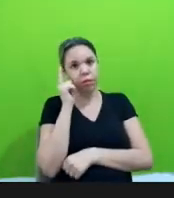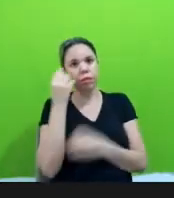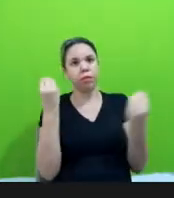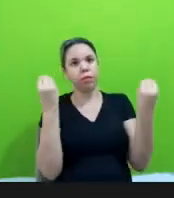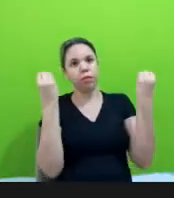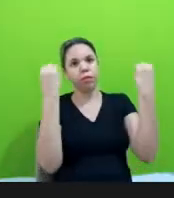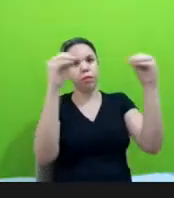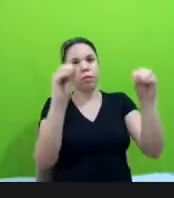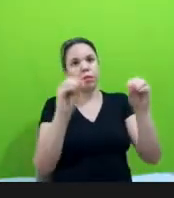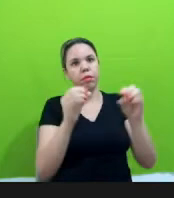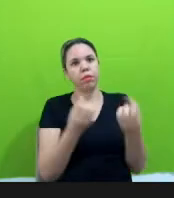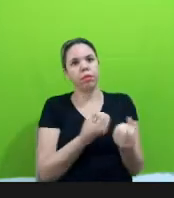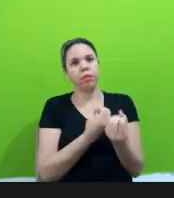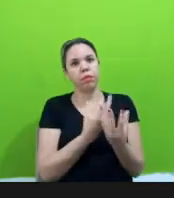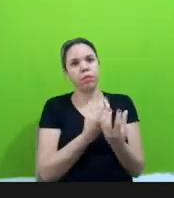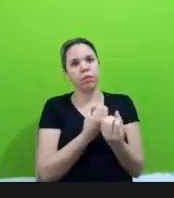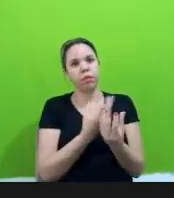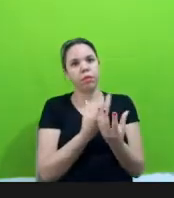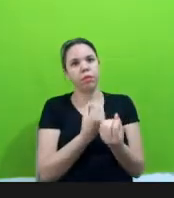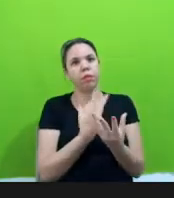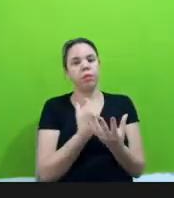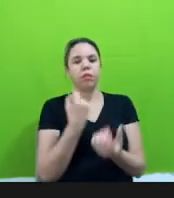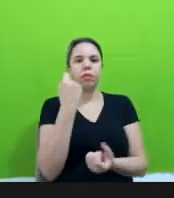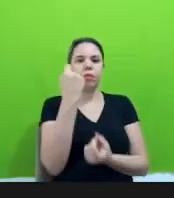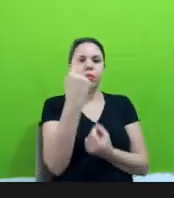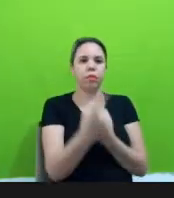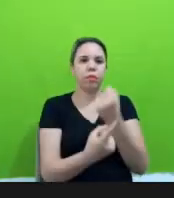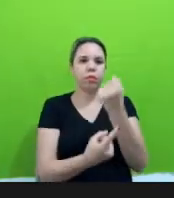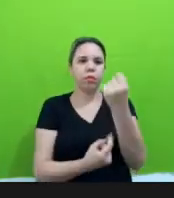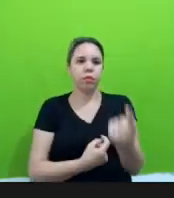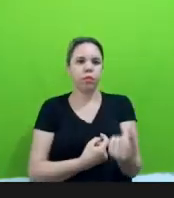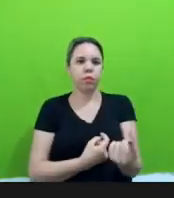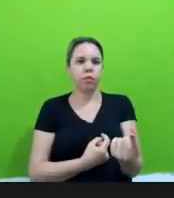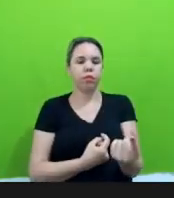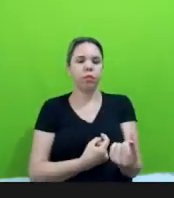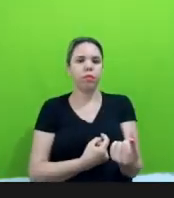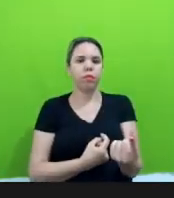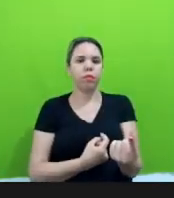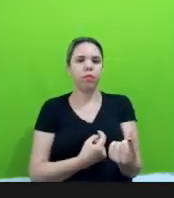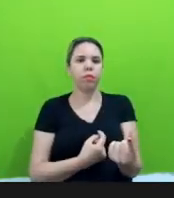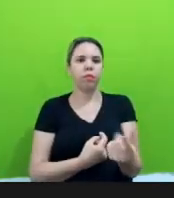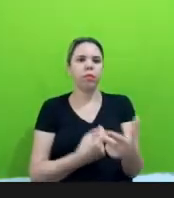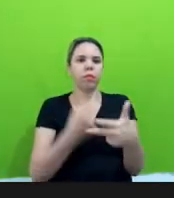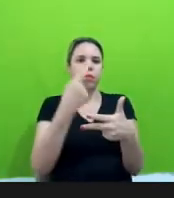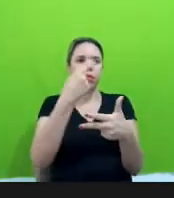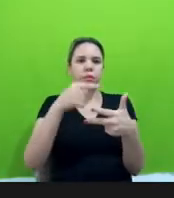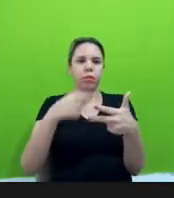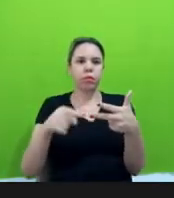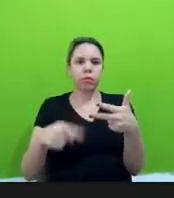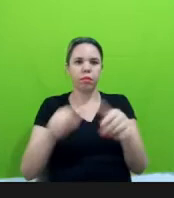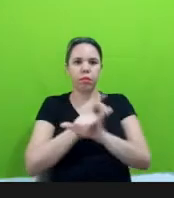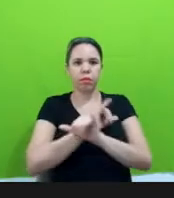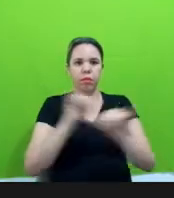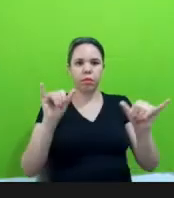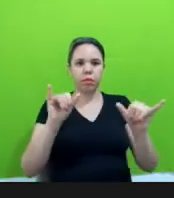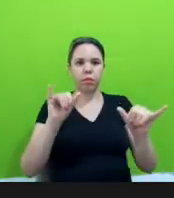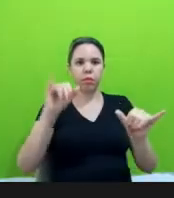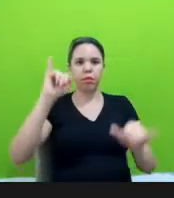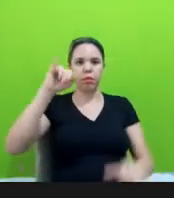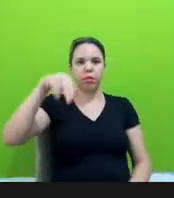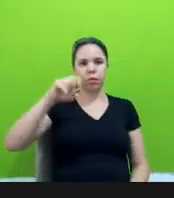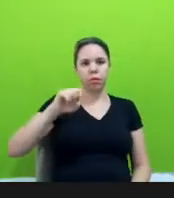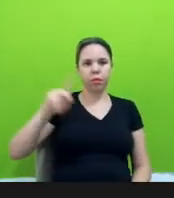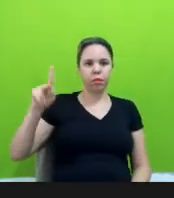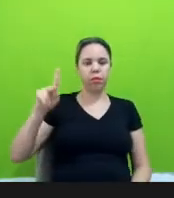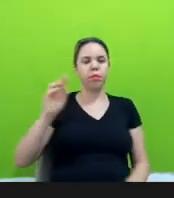dados alguns dados específicos dos microdados do Enem por Escola, que é uma divulgação que o INEP deixou de fazer,